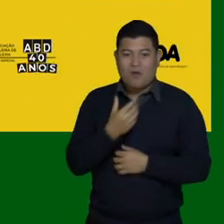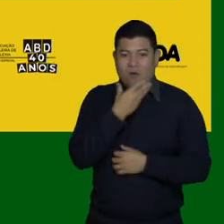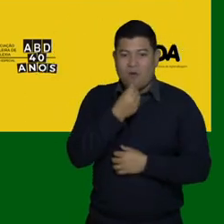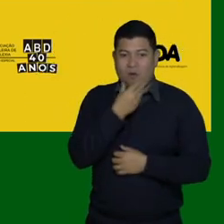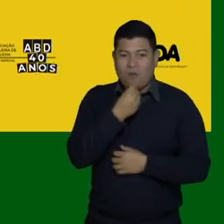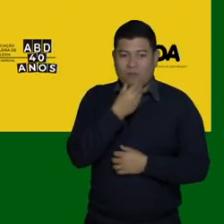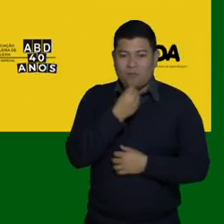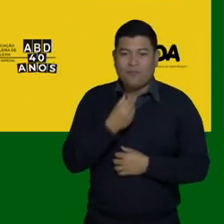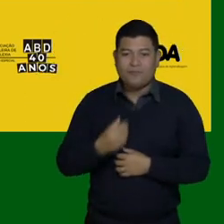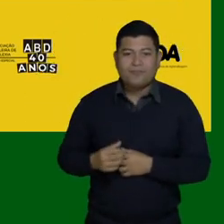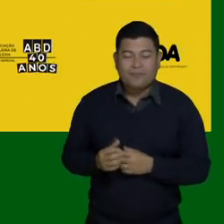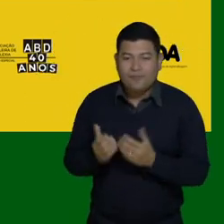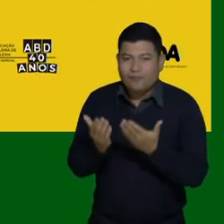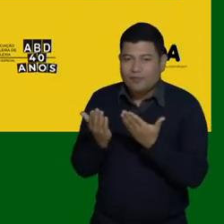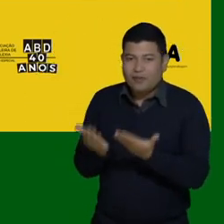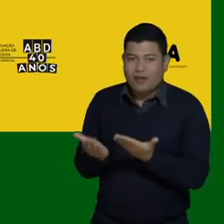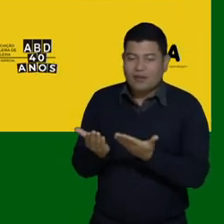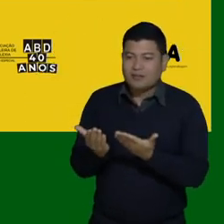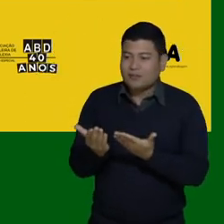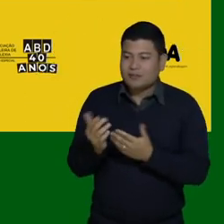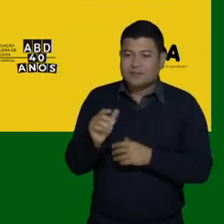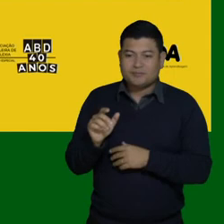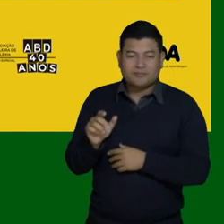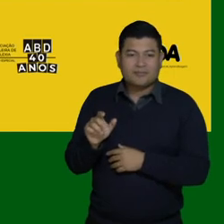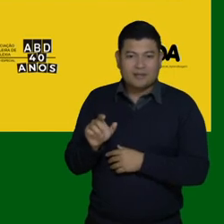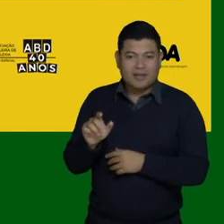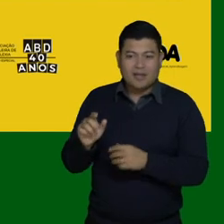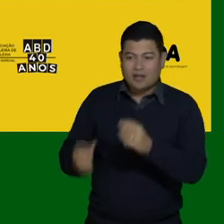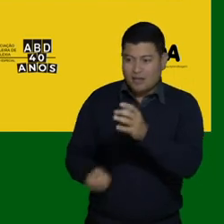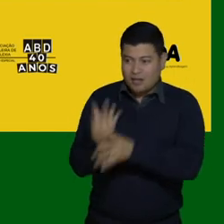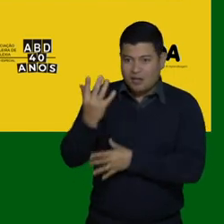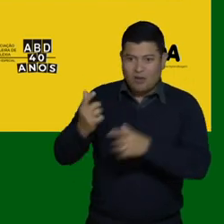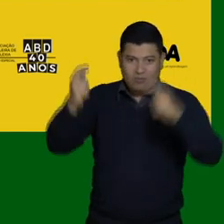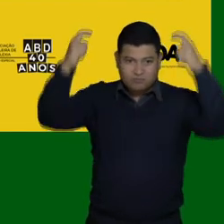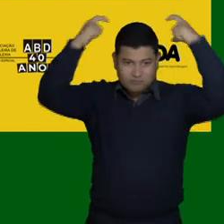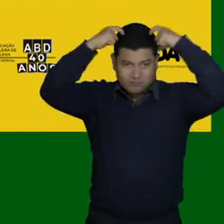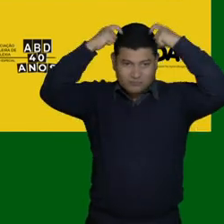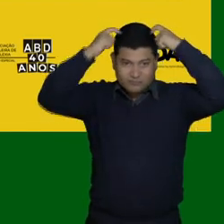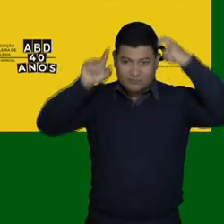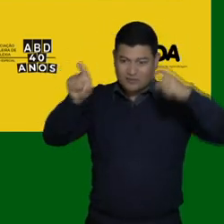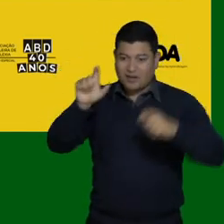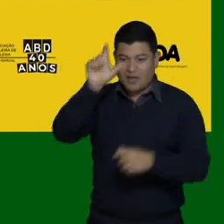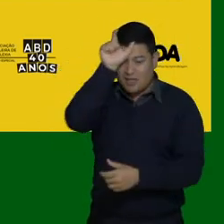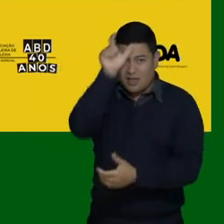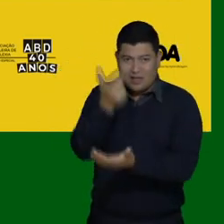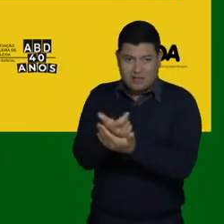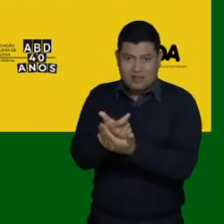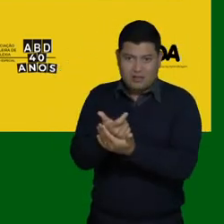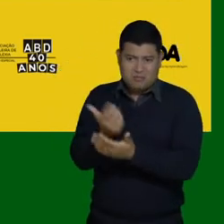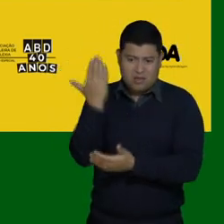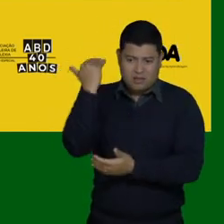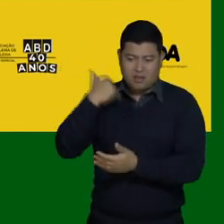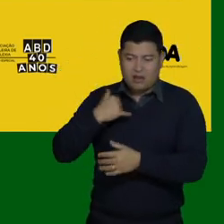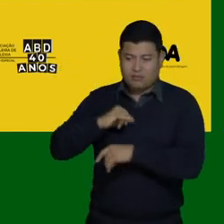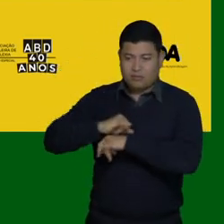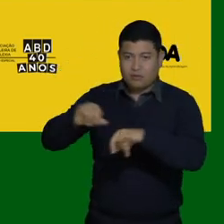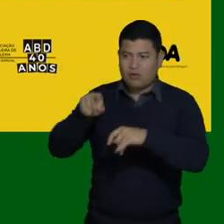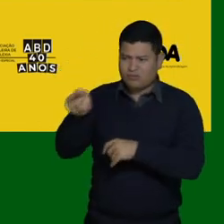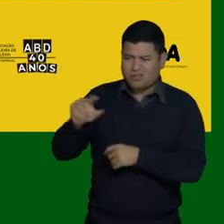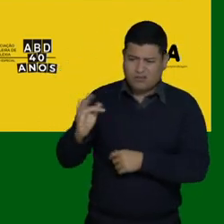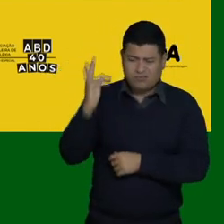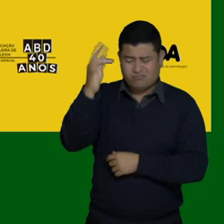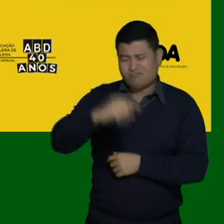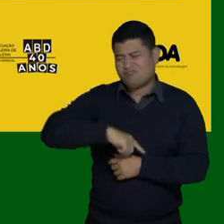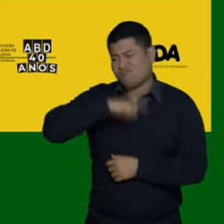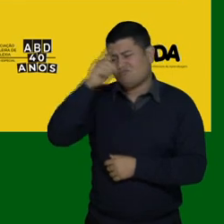Mickey para uma agência de propaganda eles falaram para ele vai embora que você não tem futuro né Então olha até onde ele